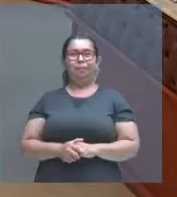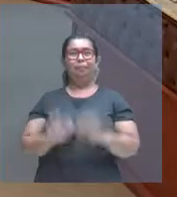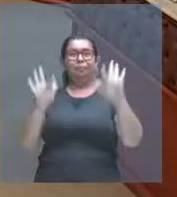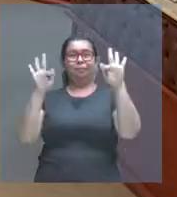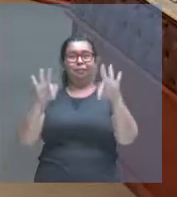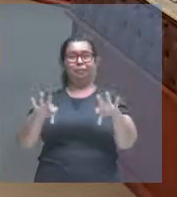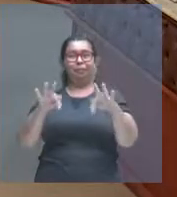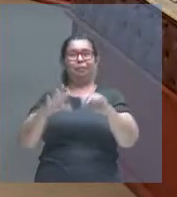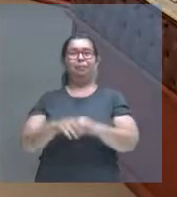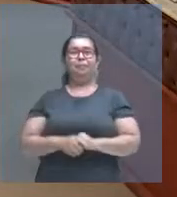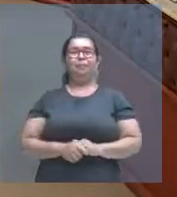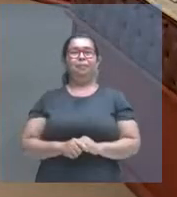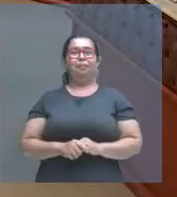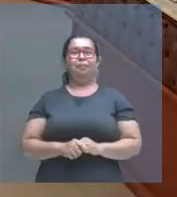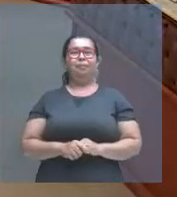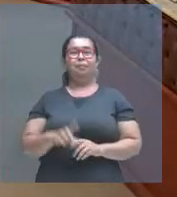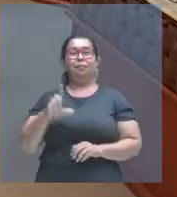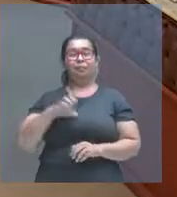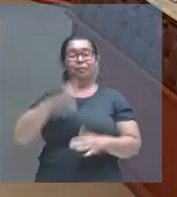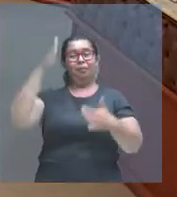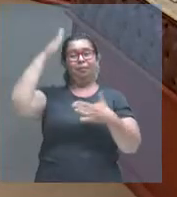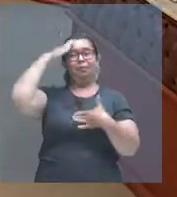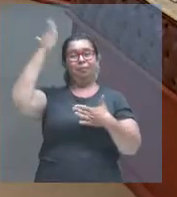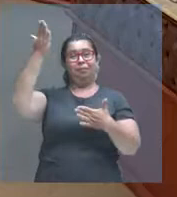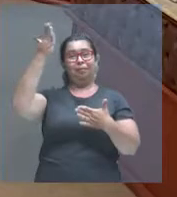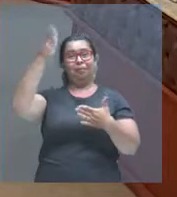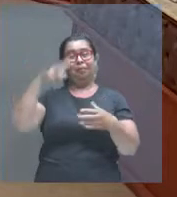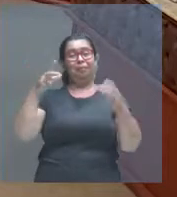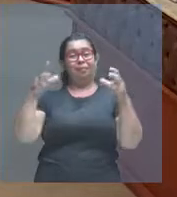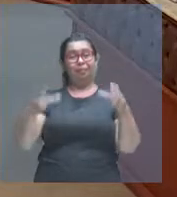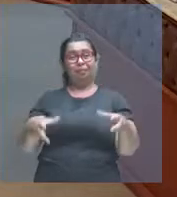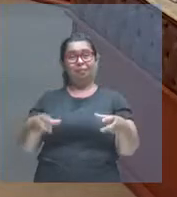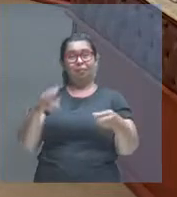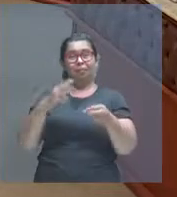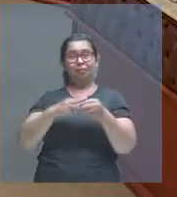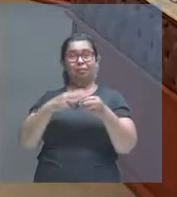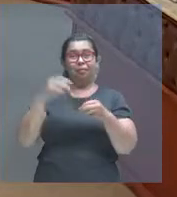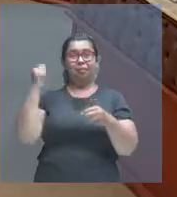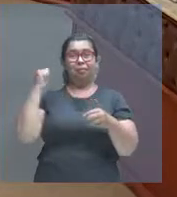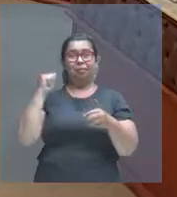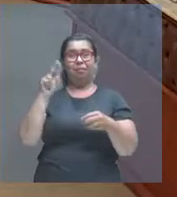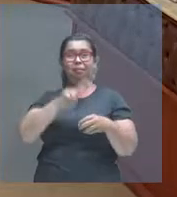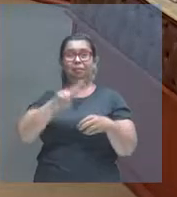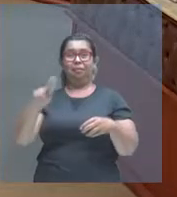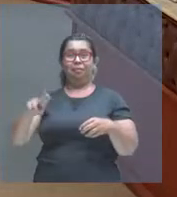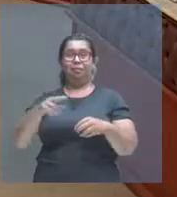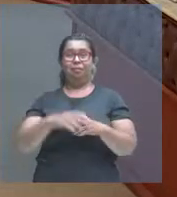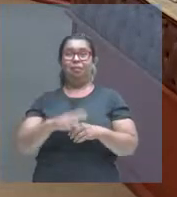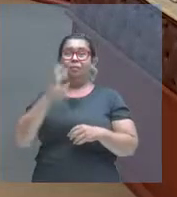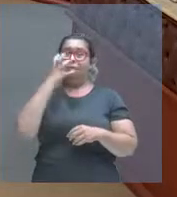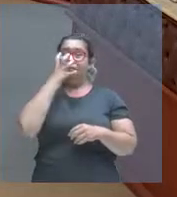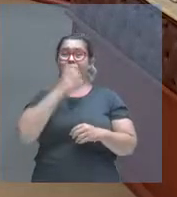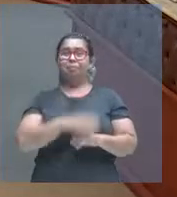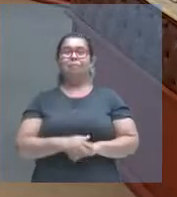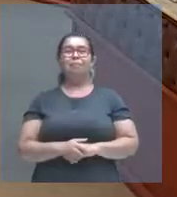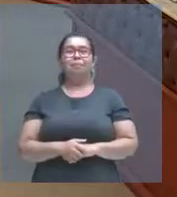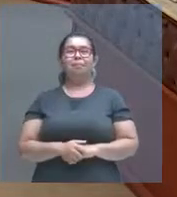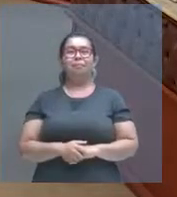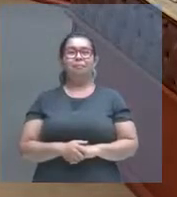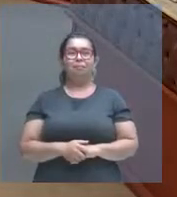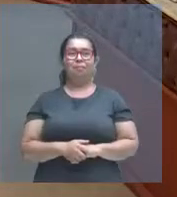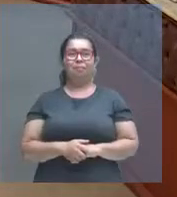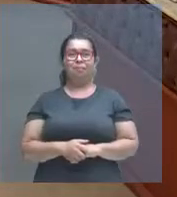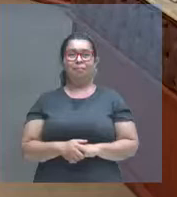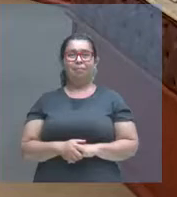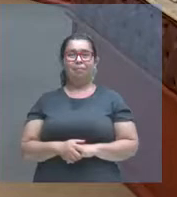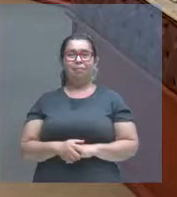finalizando, nós só temos que agradecer a Casa de Lei, em nome do Alexandre Cachorrão, né? Venço,